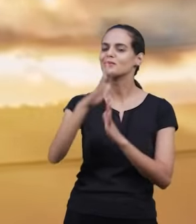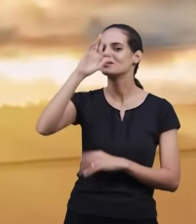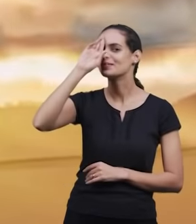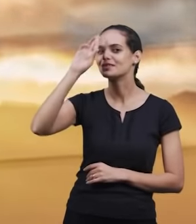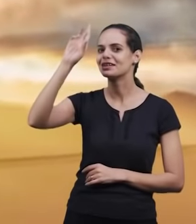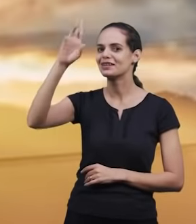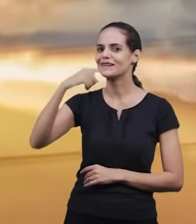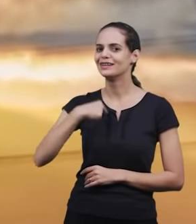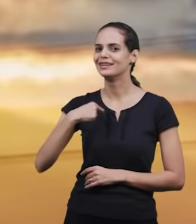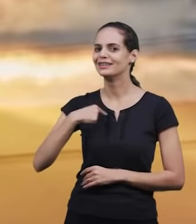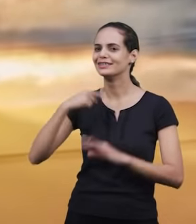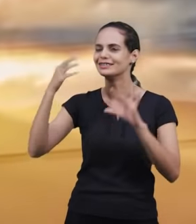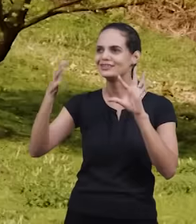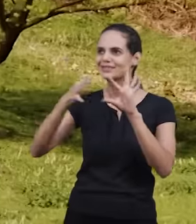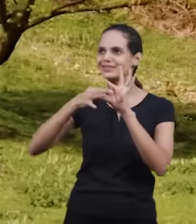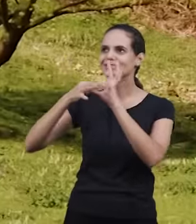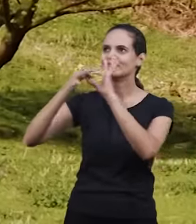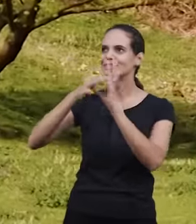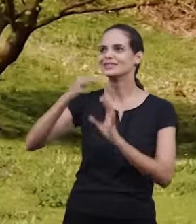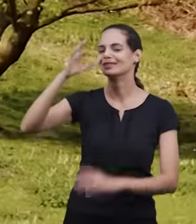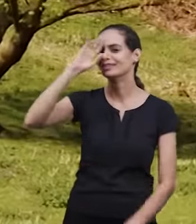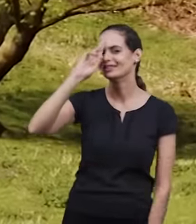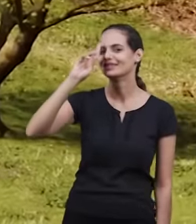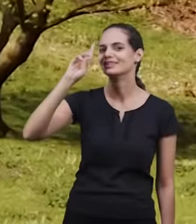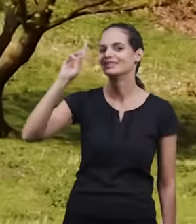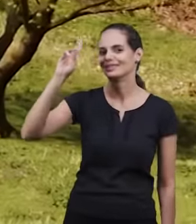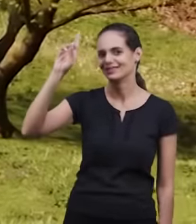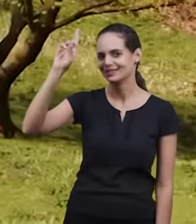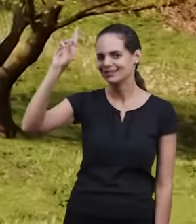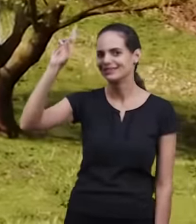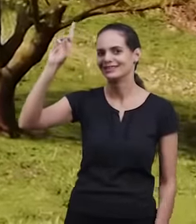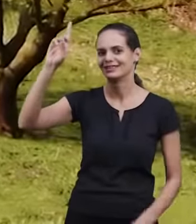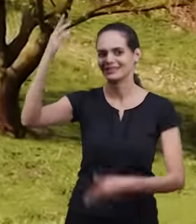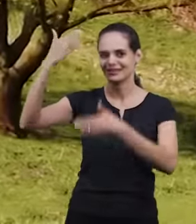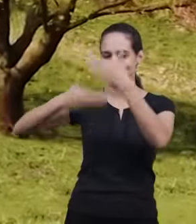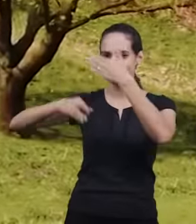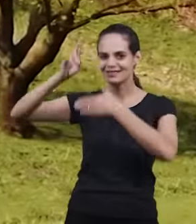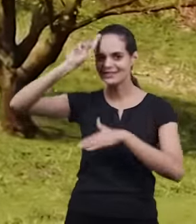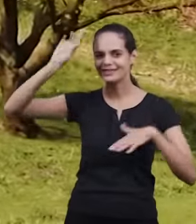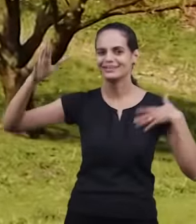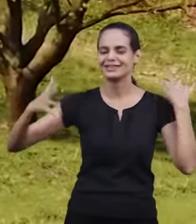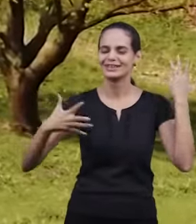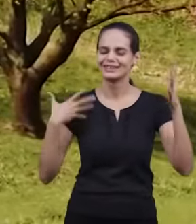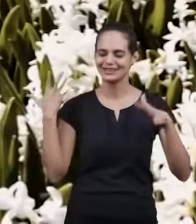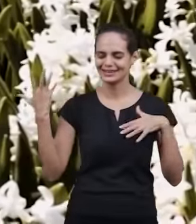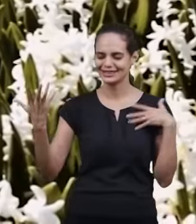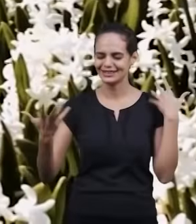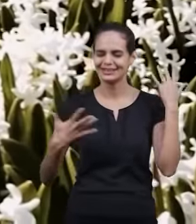Em ti